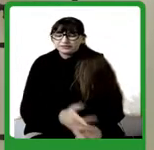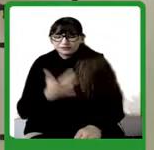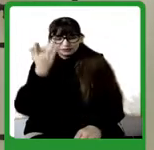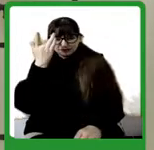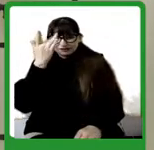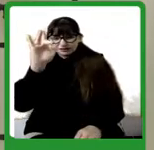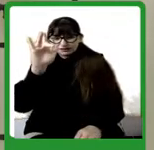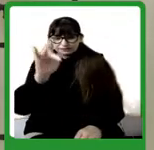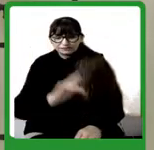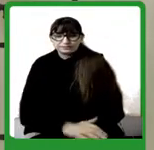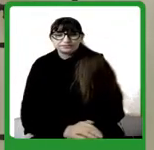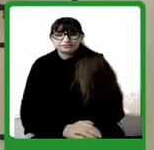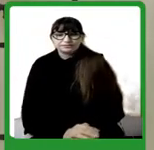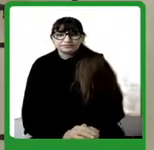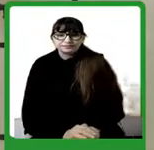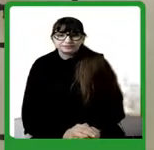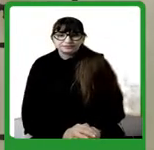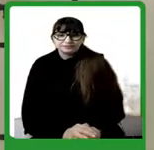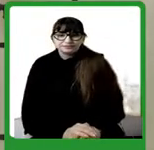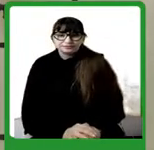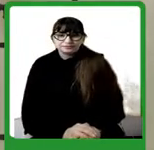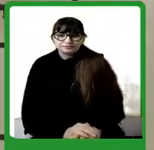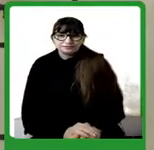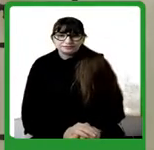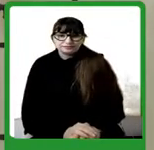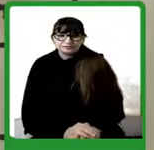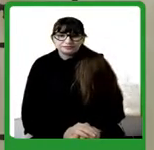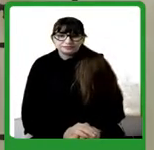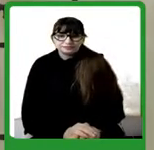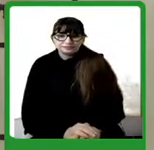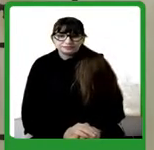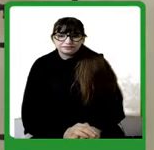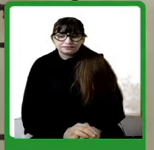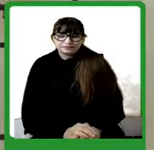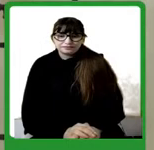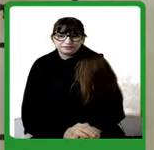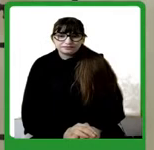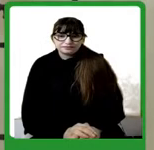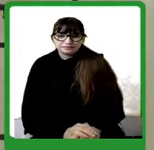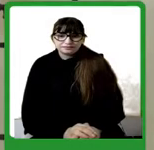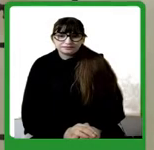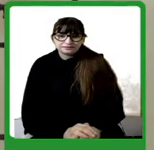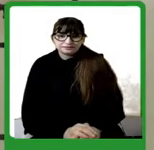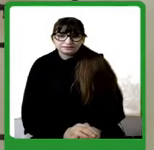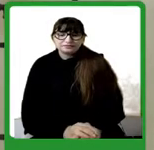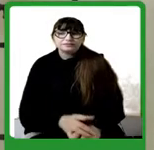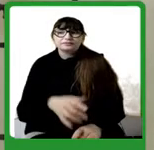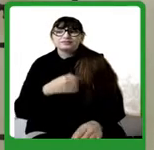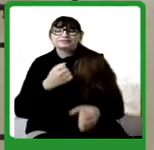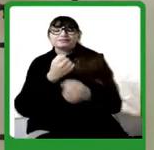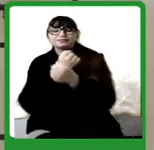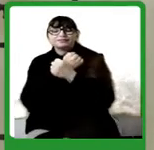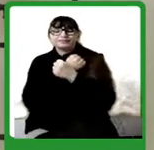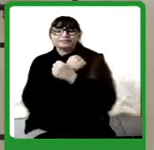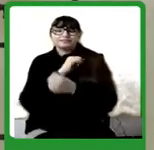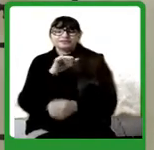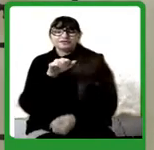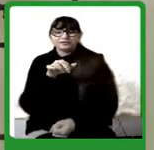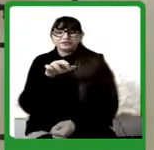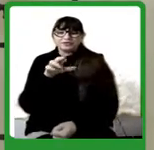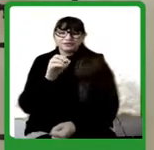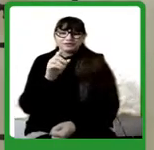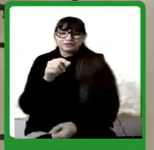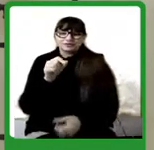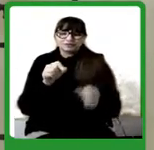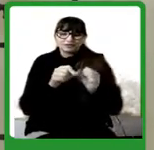come o que ele quer também. Badin, vou ver umas manda abraço pro Jairo e pra Juliana, estamos vendo a Dona Maria fazer fofoca aqui.